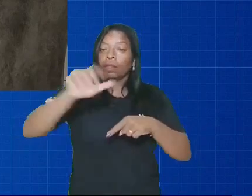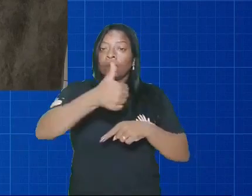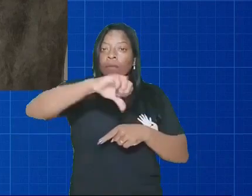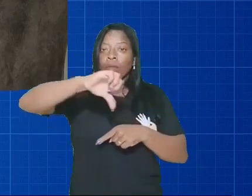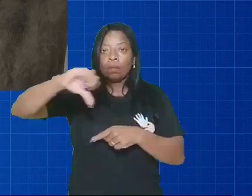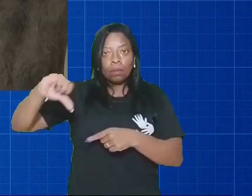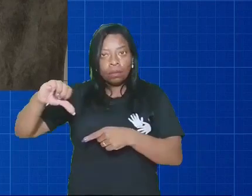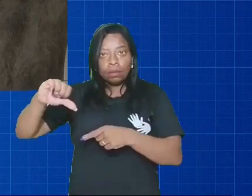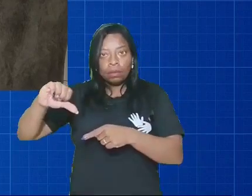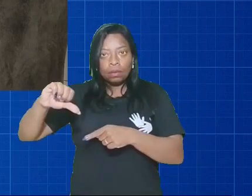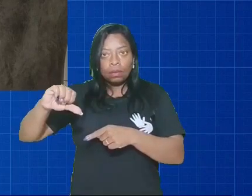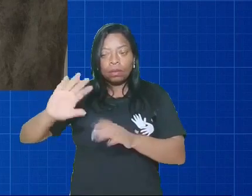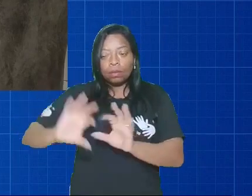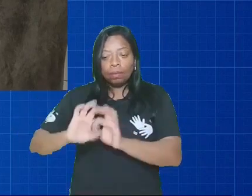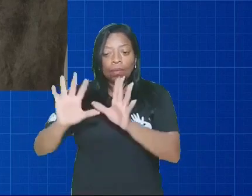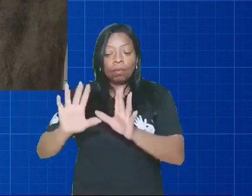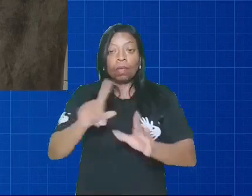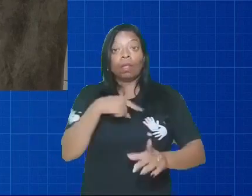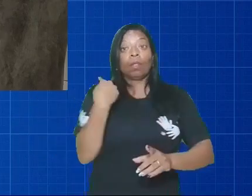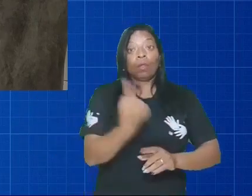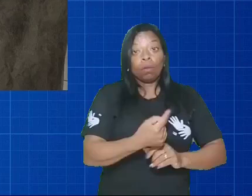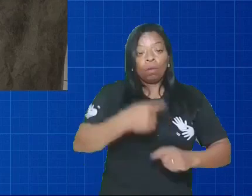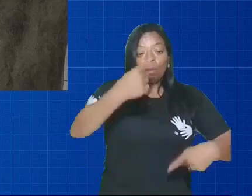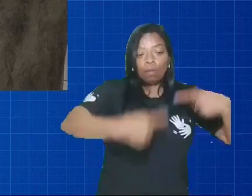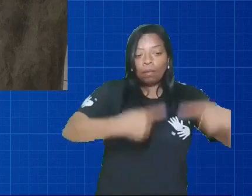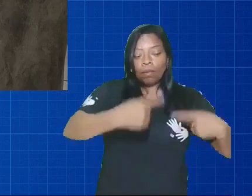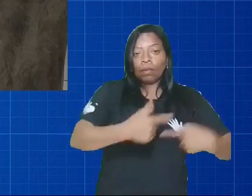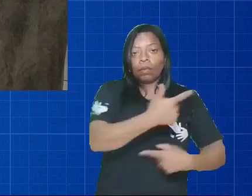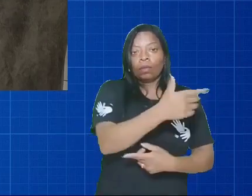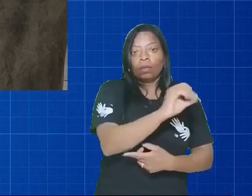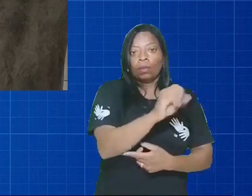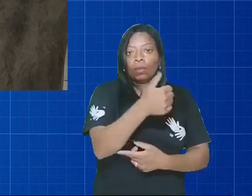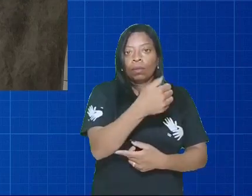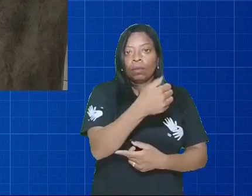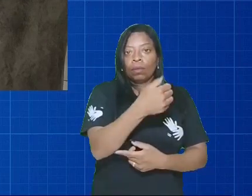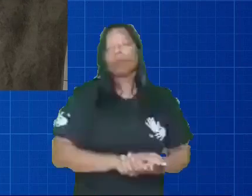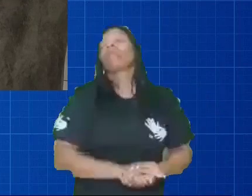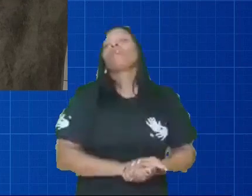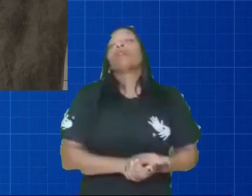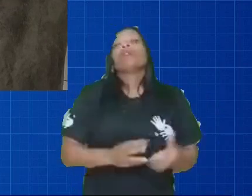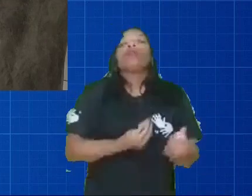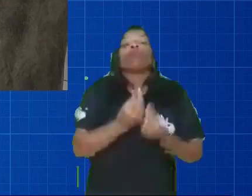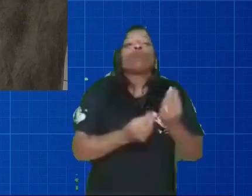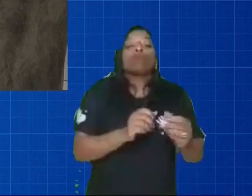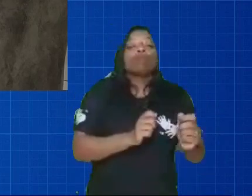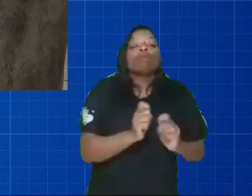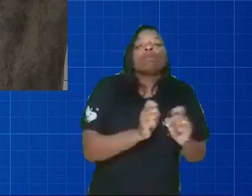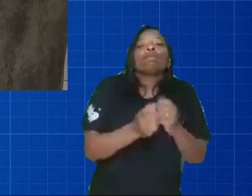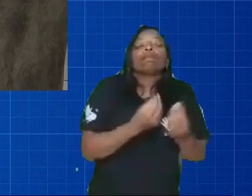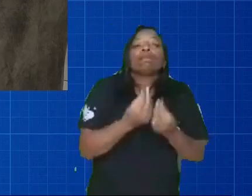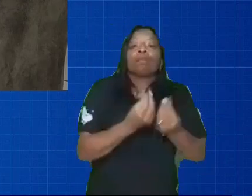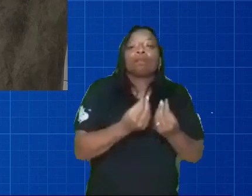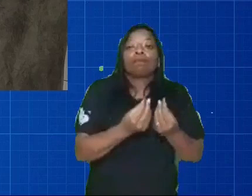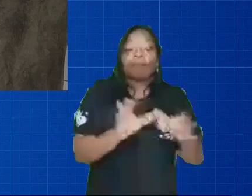e a nossa política estadual ela é de 2013. E o que consiste nesse processo de monitoramento? Consiste